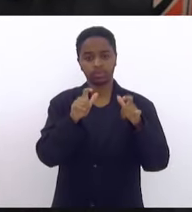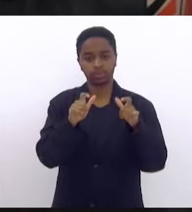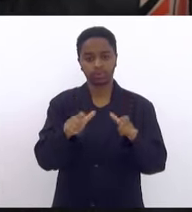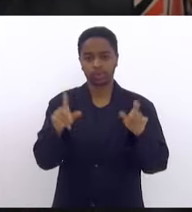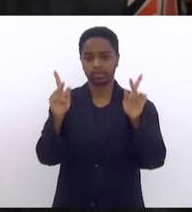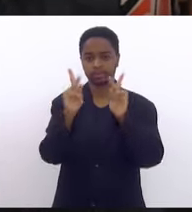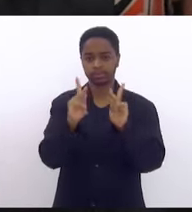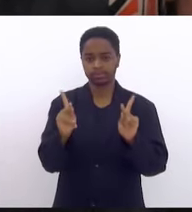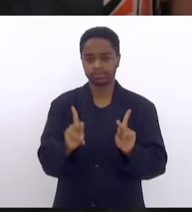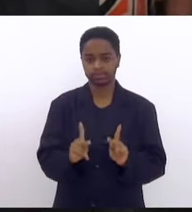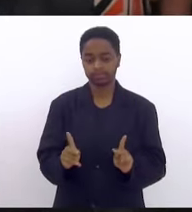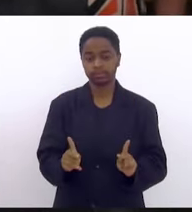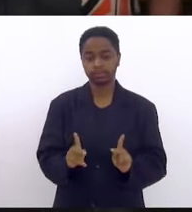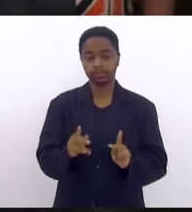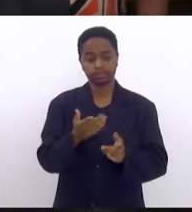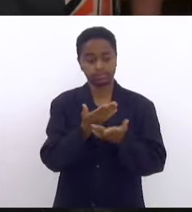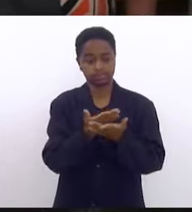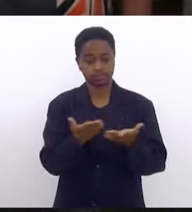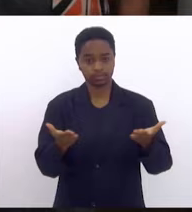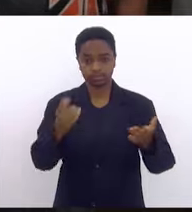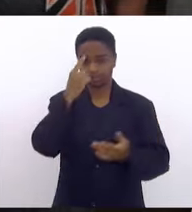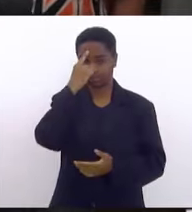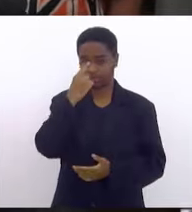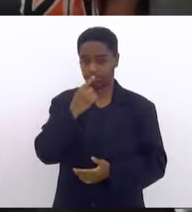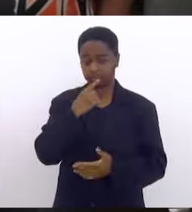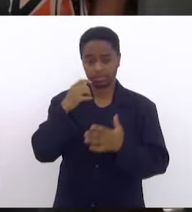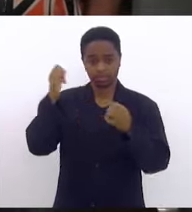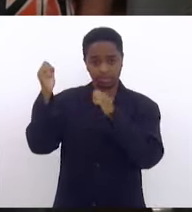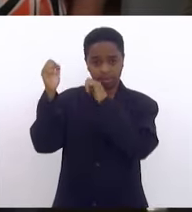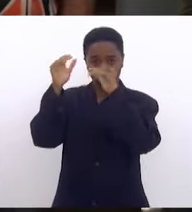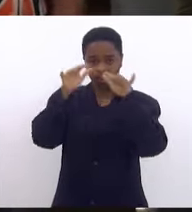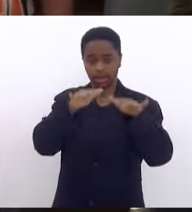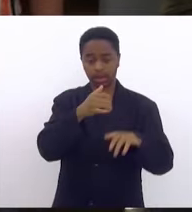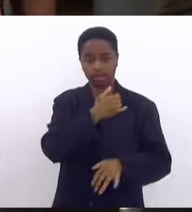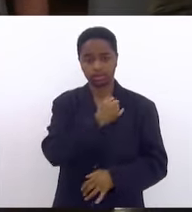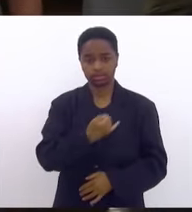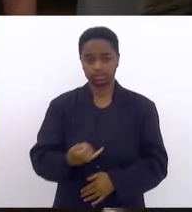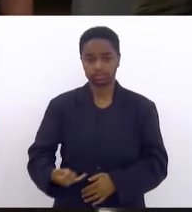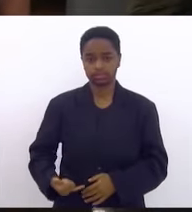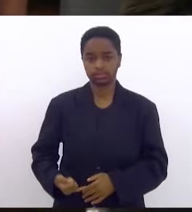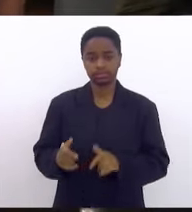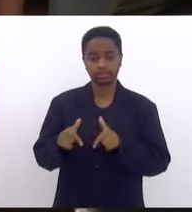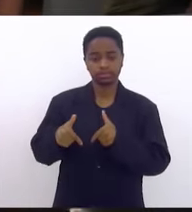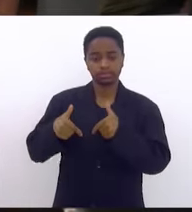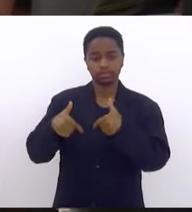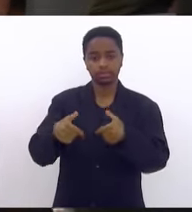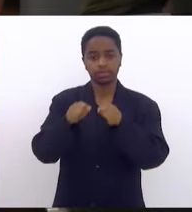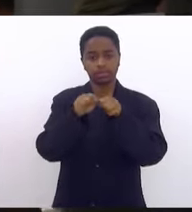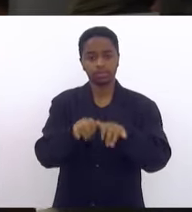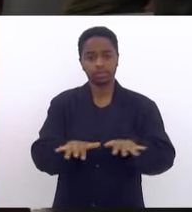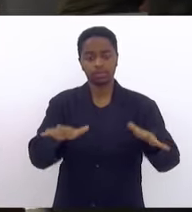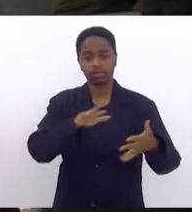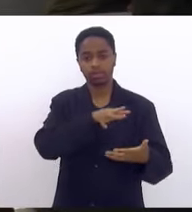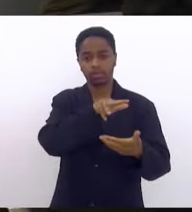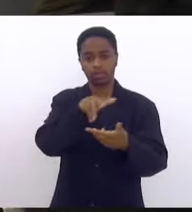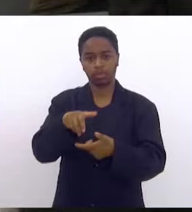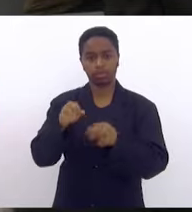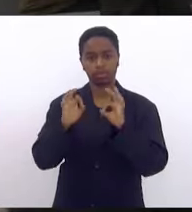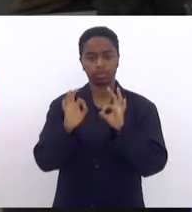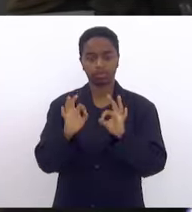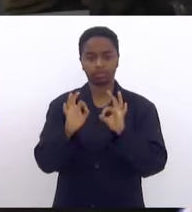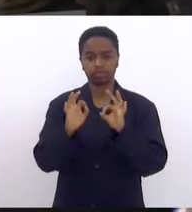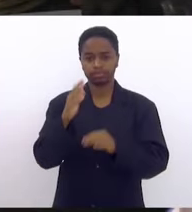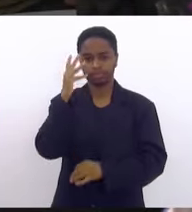deste cenário de tanta graça imperial para o mundo uma lição de paz.